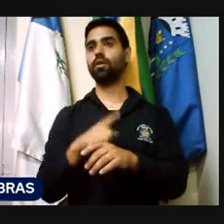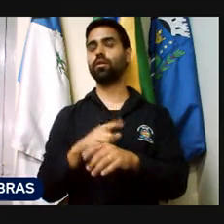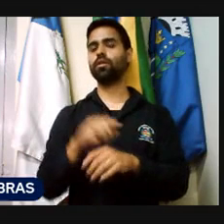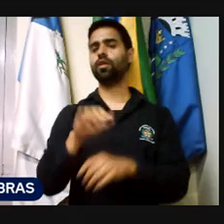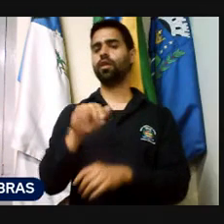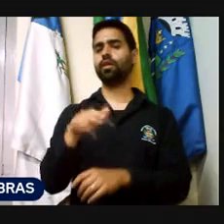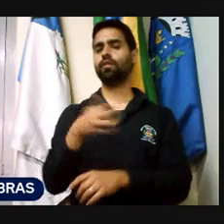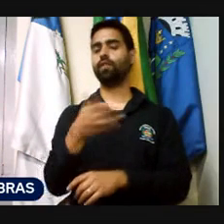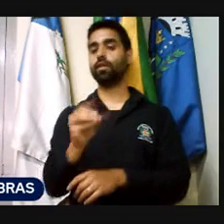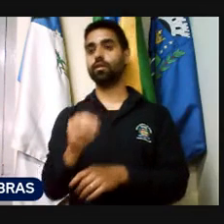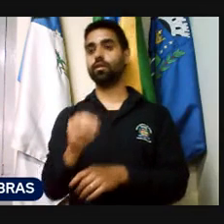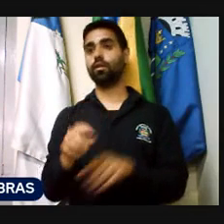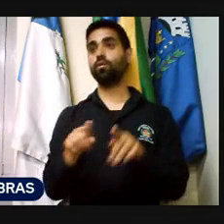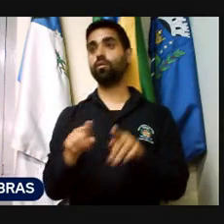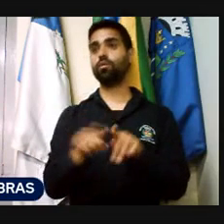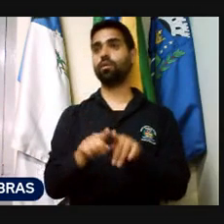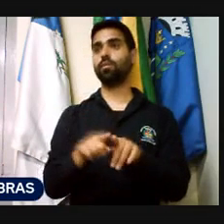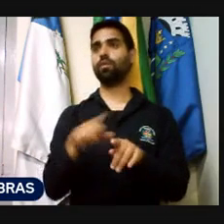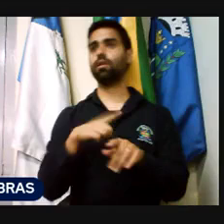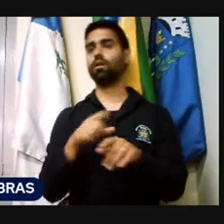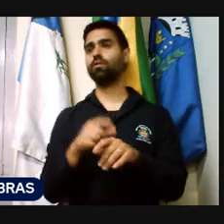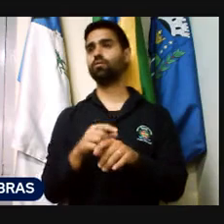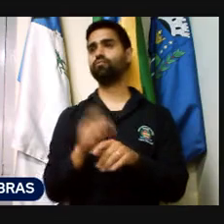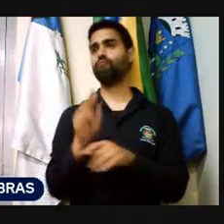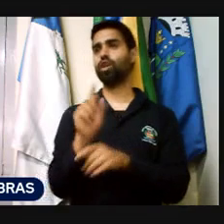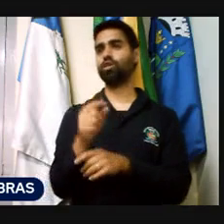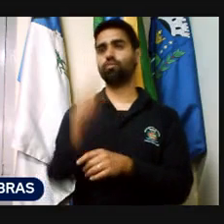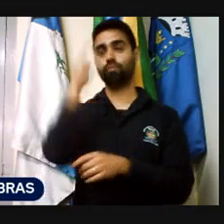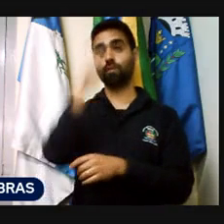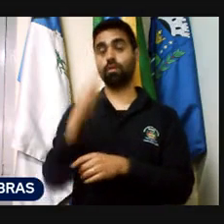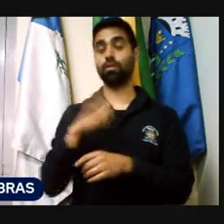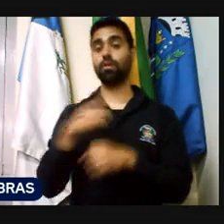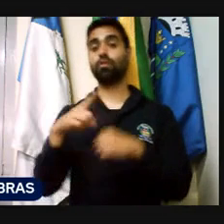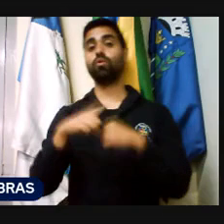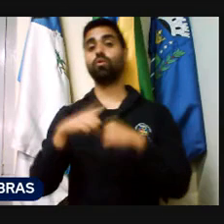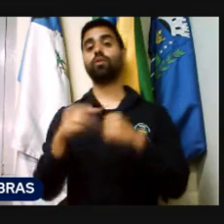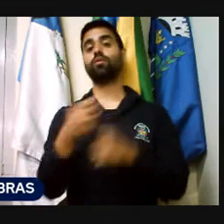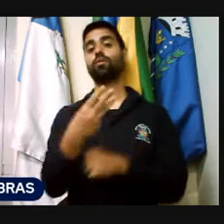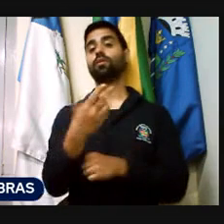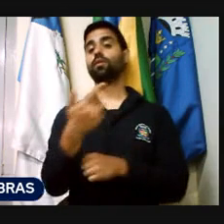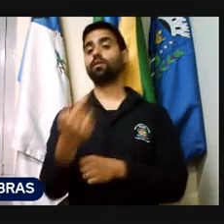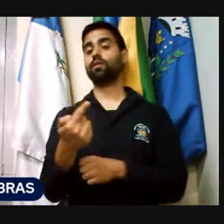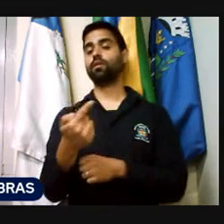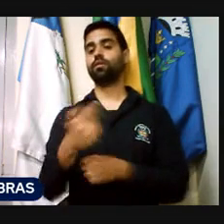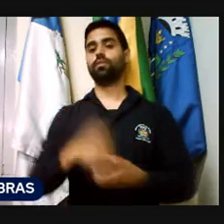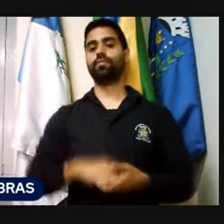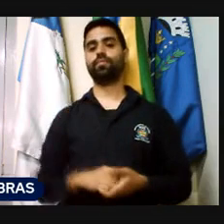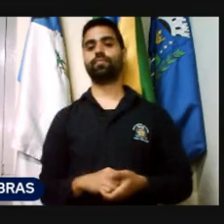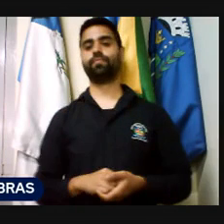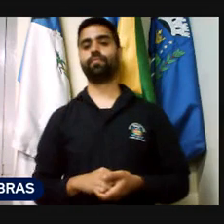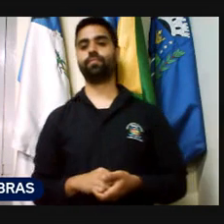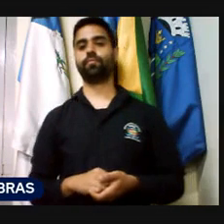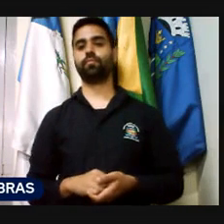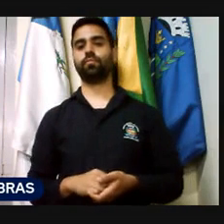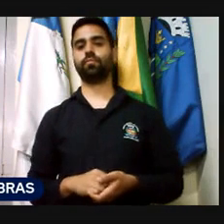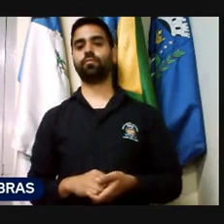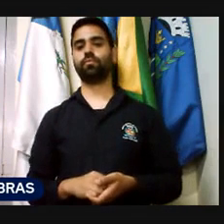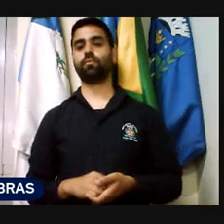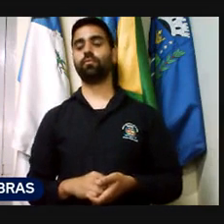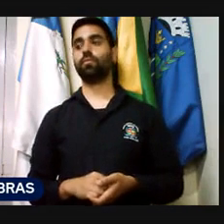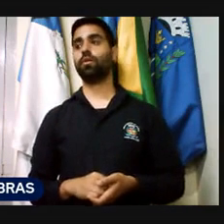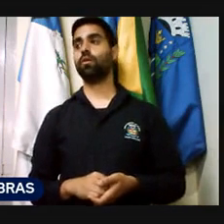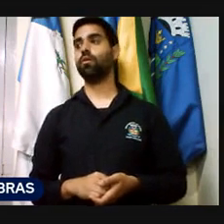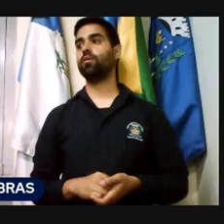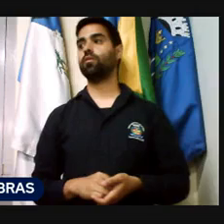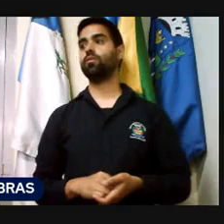inflacionária frente à instabilidade da moeda corrente, nos termos do artigo 37, inciso 10 da Constituição de 88, utilizando-se para